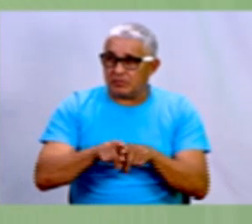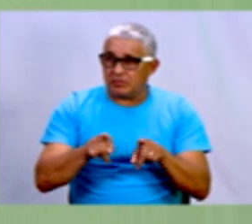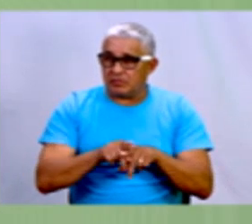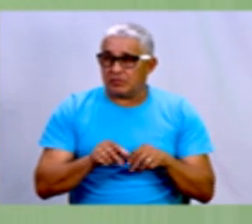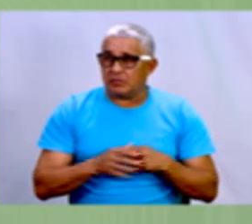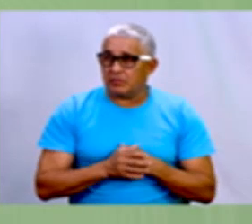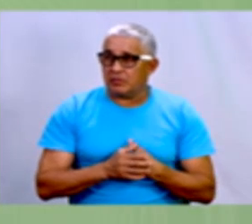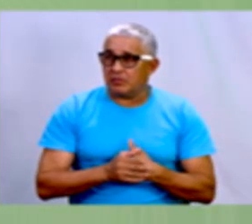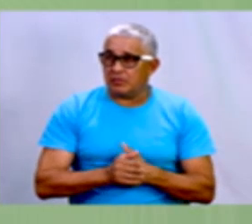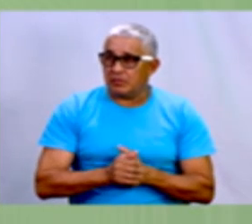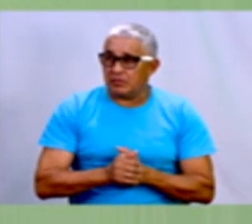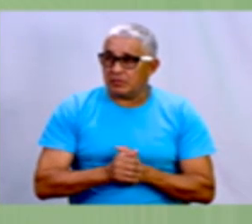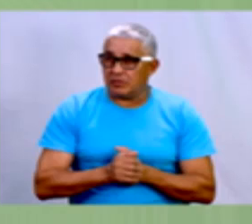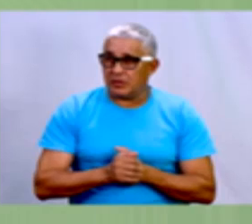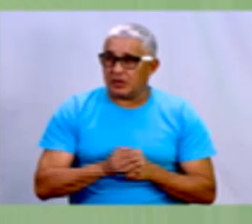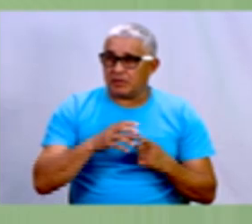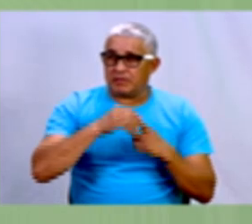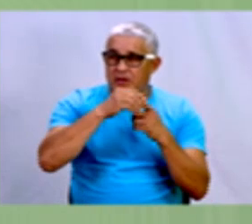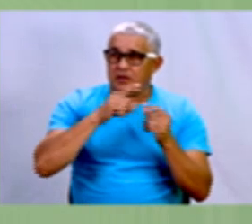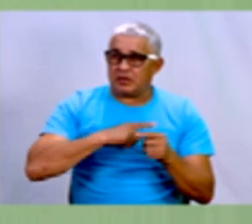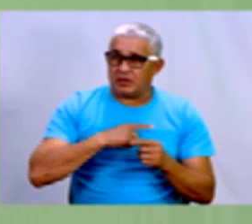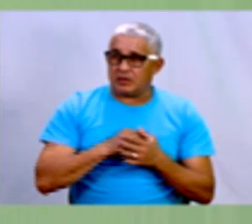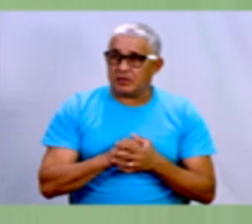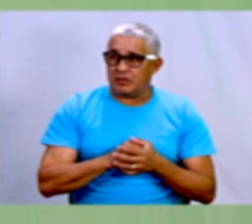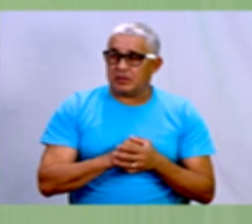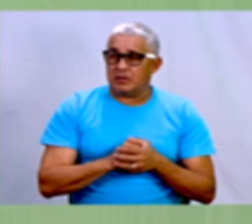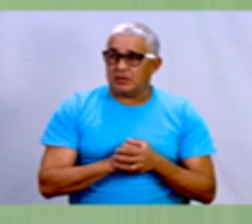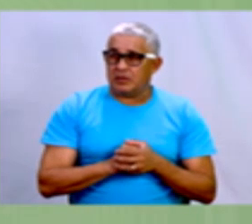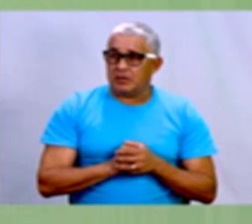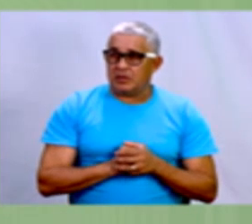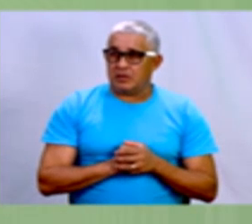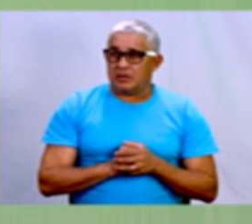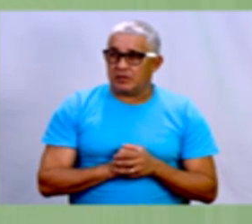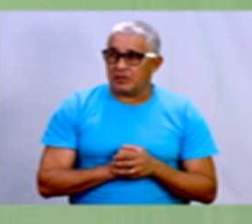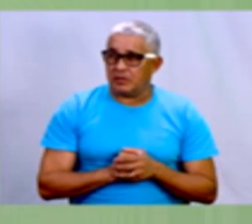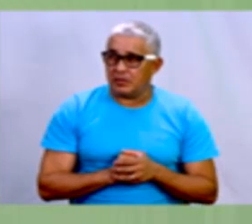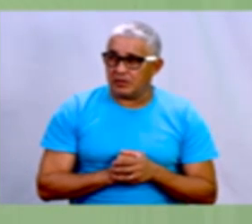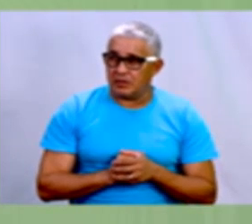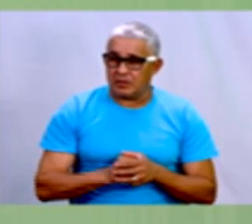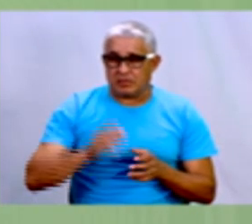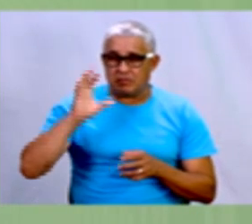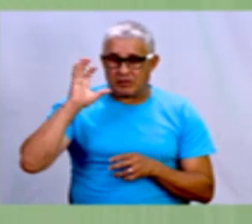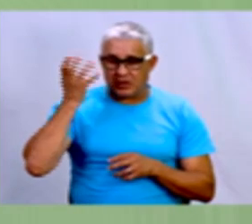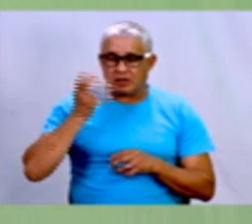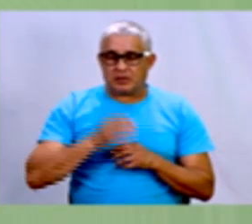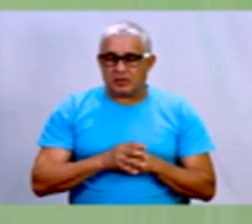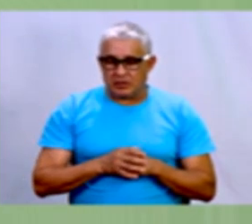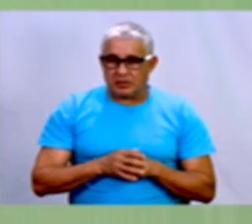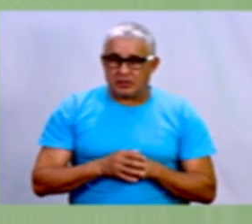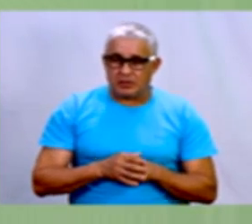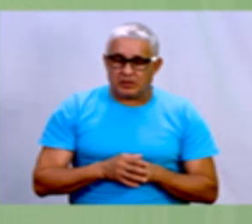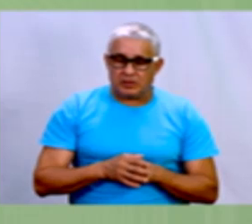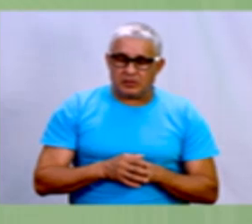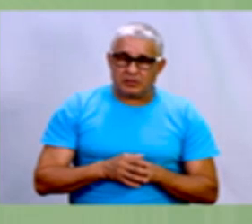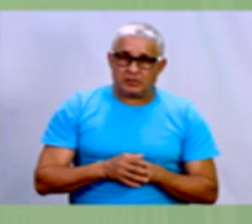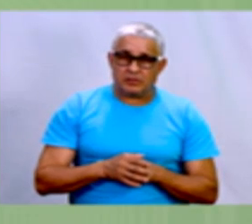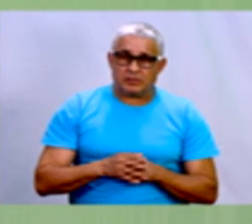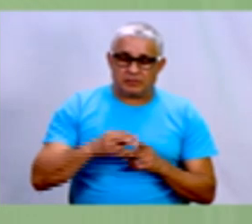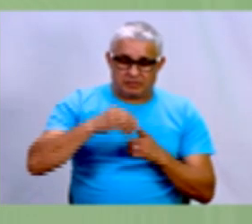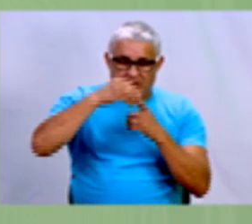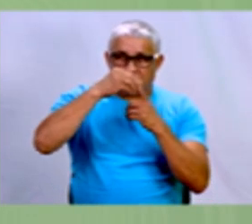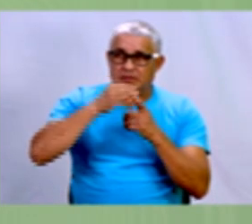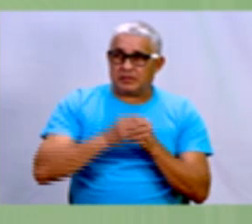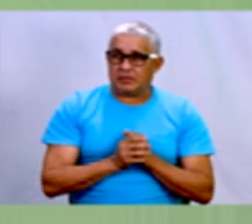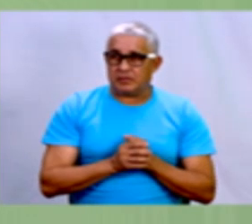projeto. Entre os principais métodos que o gestor pode considerar para a tomada de decisão, nós vamos destacar aqui